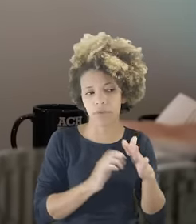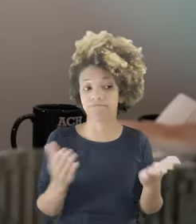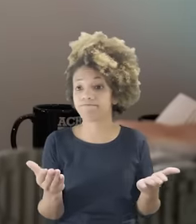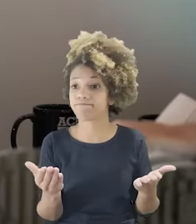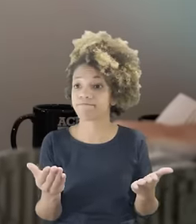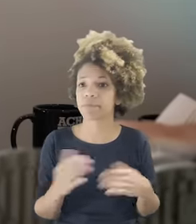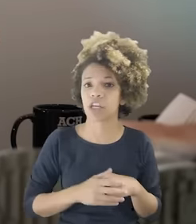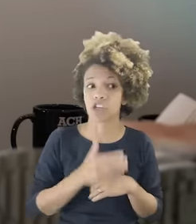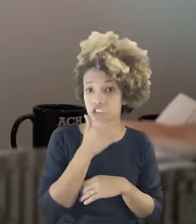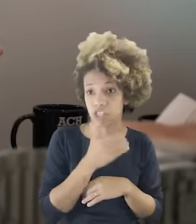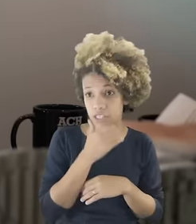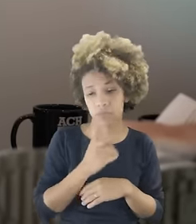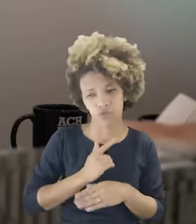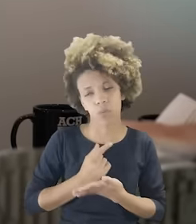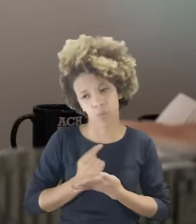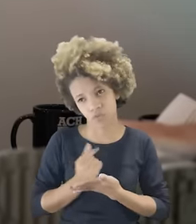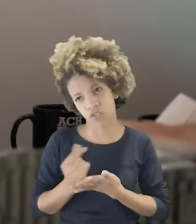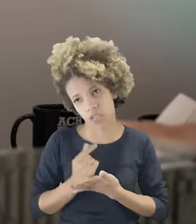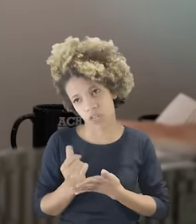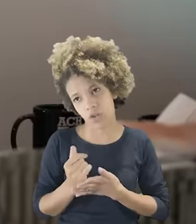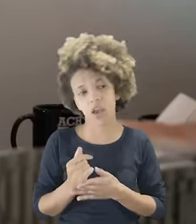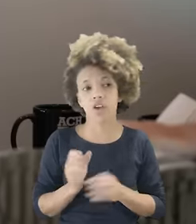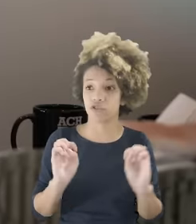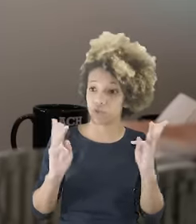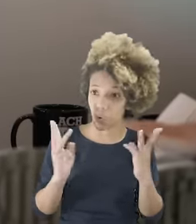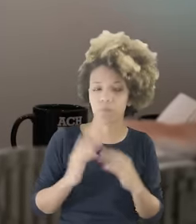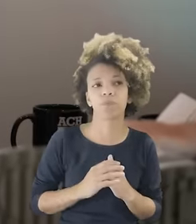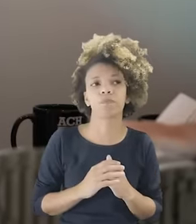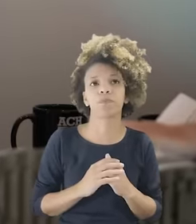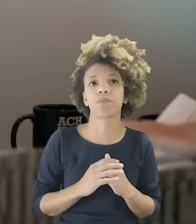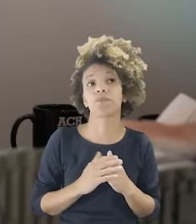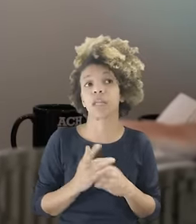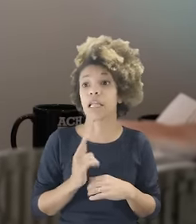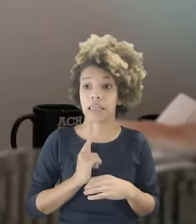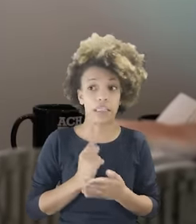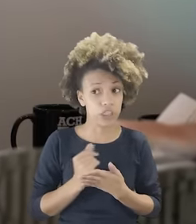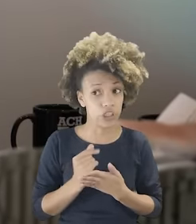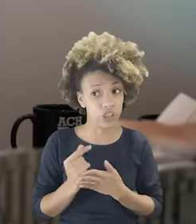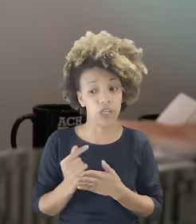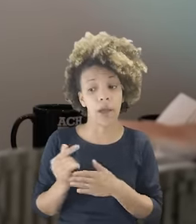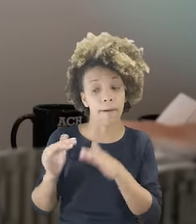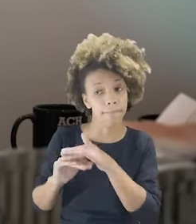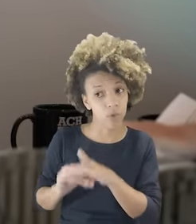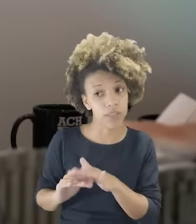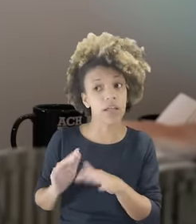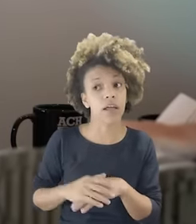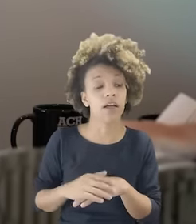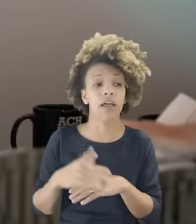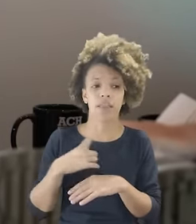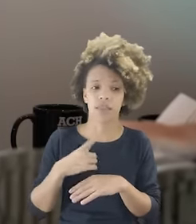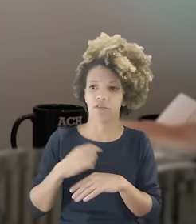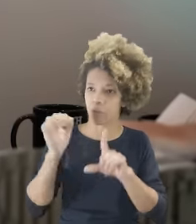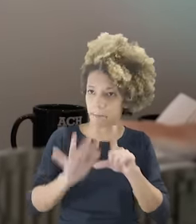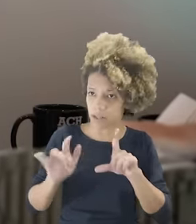daí ele falou assim meu a gente veio de dezembro Então tinha uma grana que a gente fazia muito show né ele falava meu a gente tem essa agonia para queimar aqui vamos a